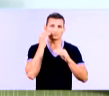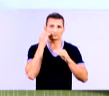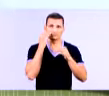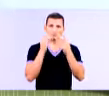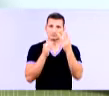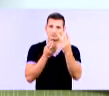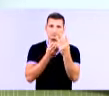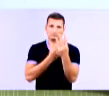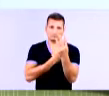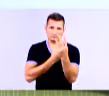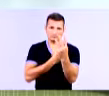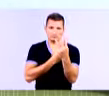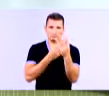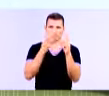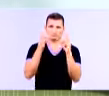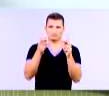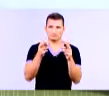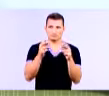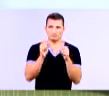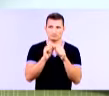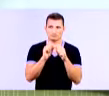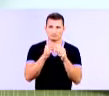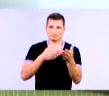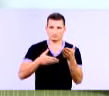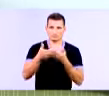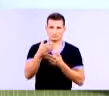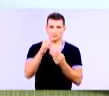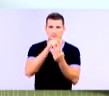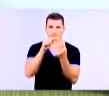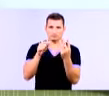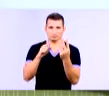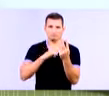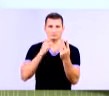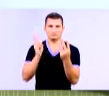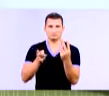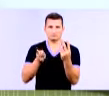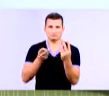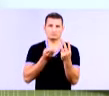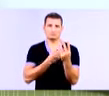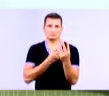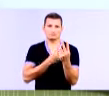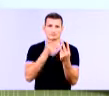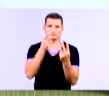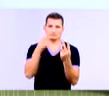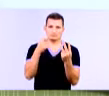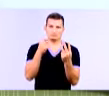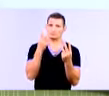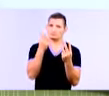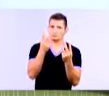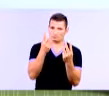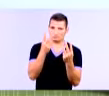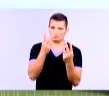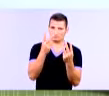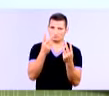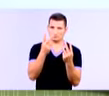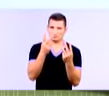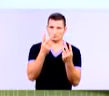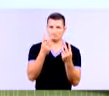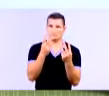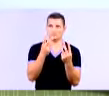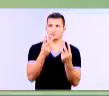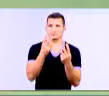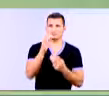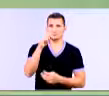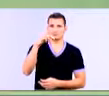iguais, quer dizer, para fazer a relação entre eles, para ver se eles têm o mesmo valor, você precisa de dois operadores iguais, que a gente vai ver logo